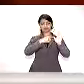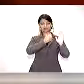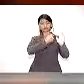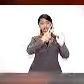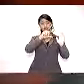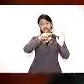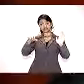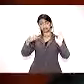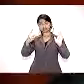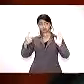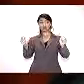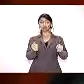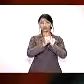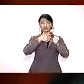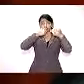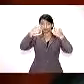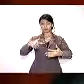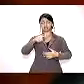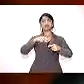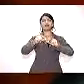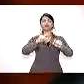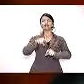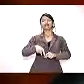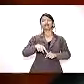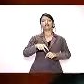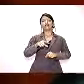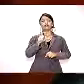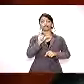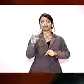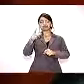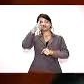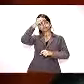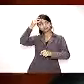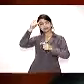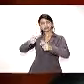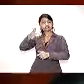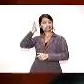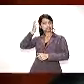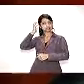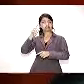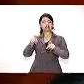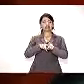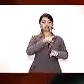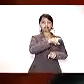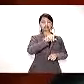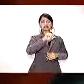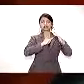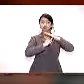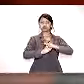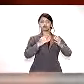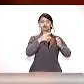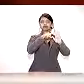a 31 que versam sobre convênio celebrado entre a Prefeitura Municipal de Santo André Instituto Nova estudos pesquisas